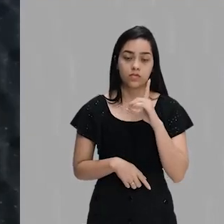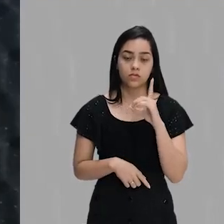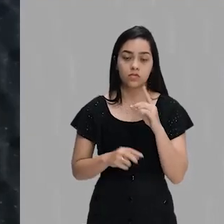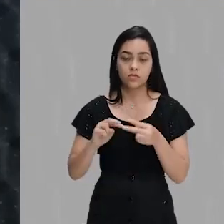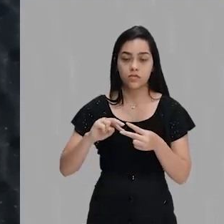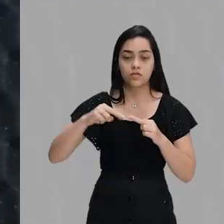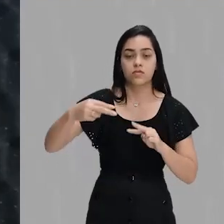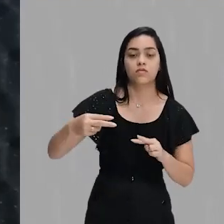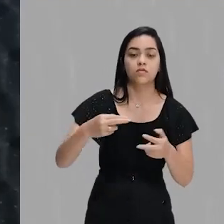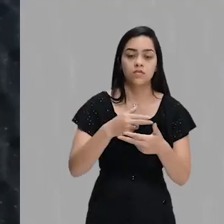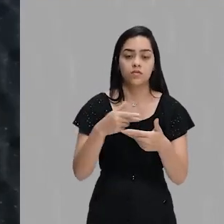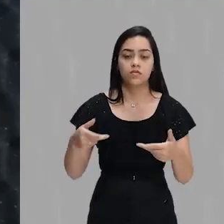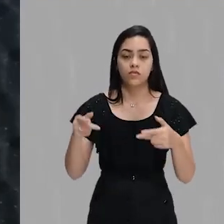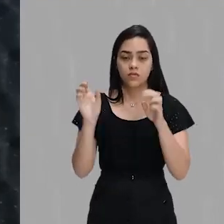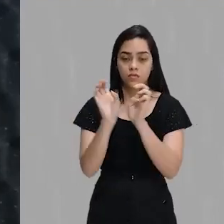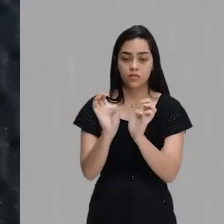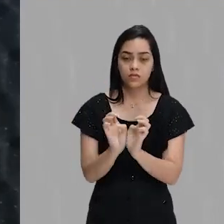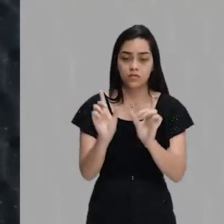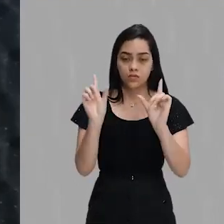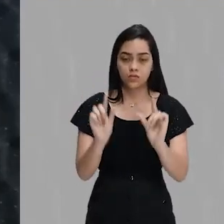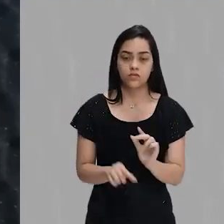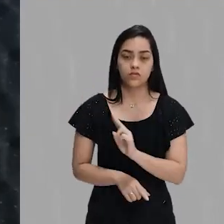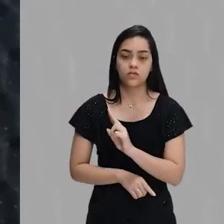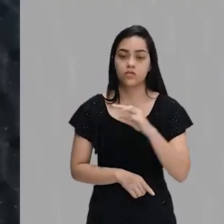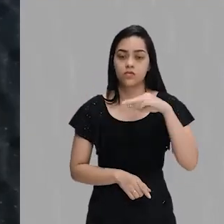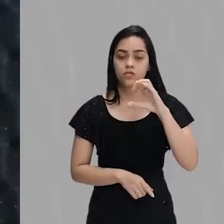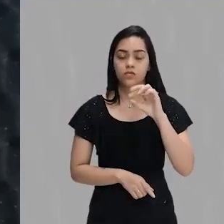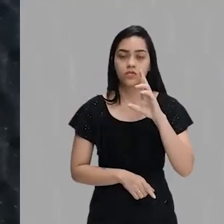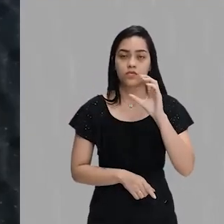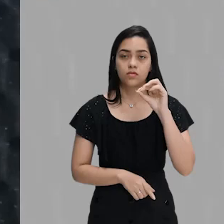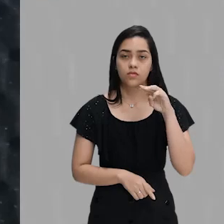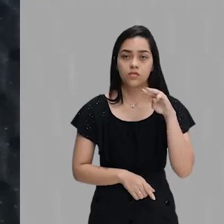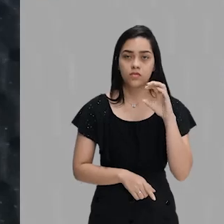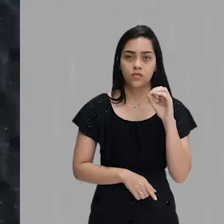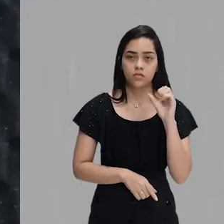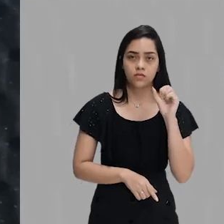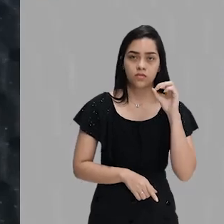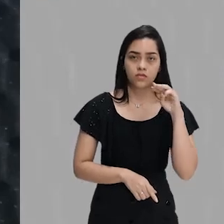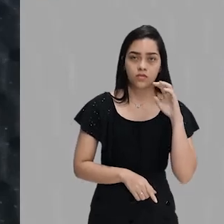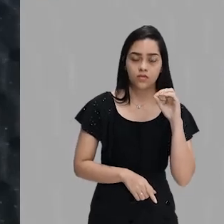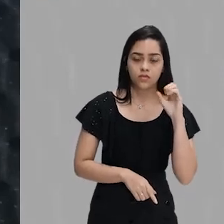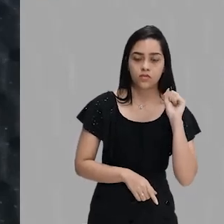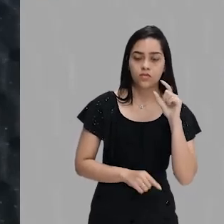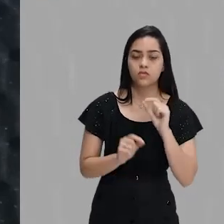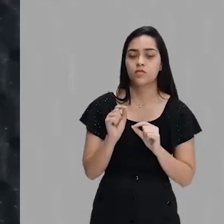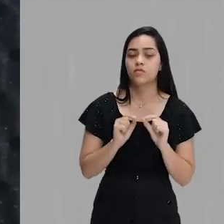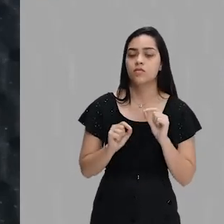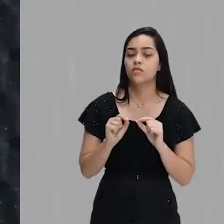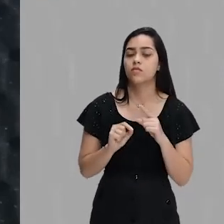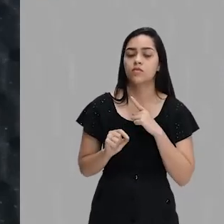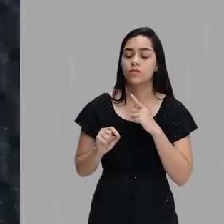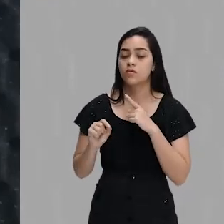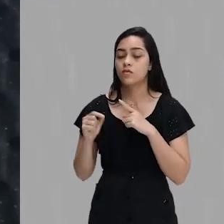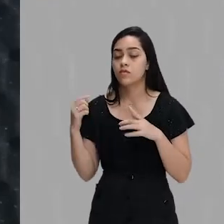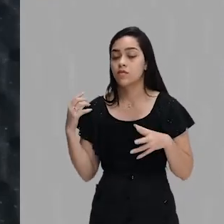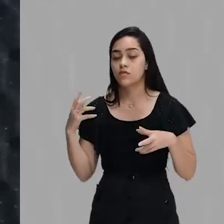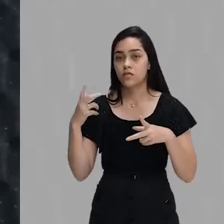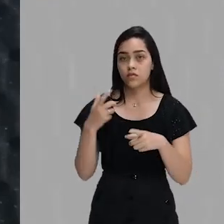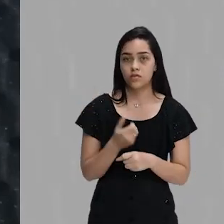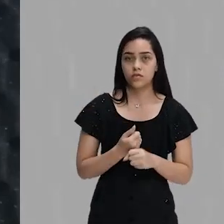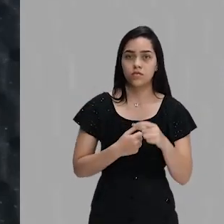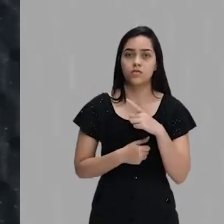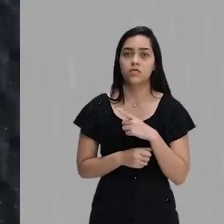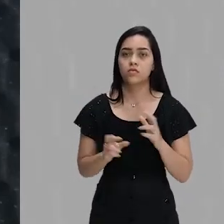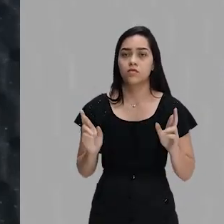DNA em estruturas menores, que a gente chama de cromossomo. O cromossomo, na verdade, ele é o resultado